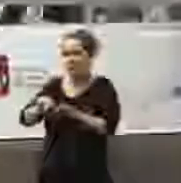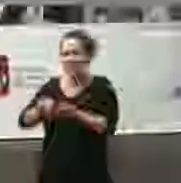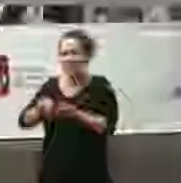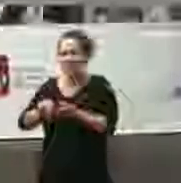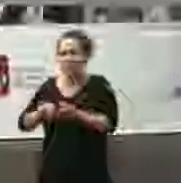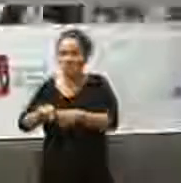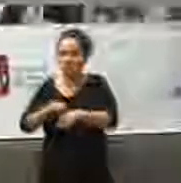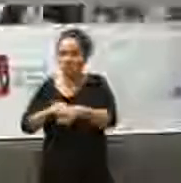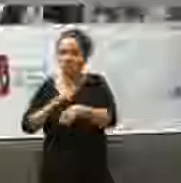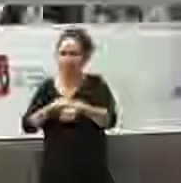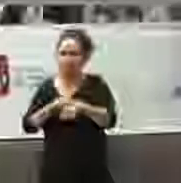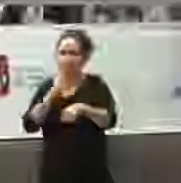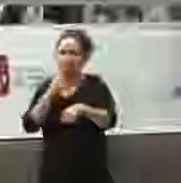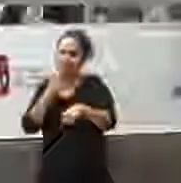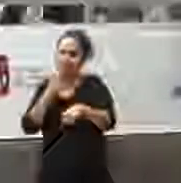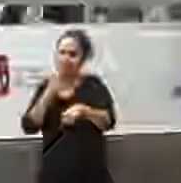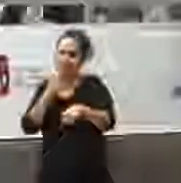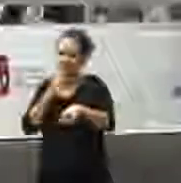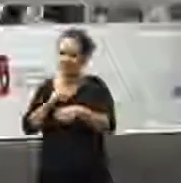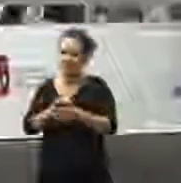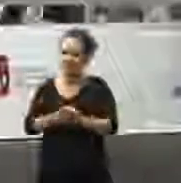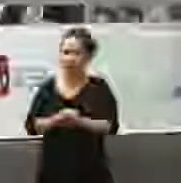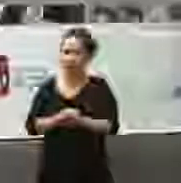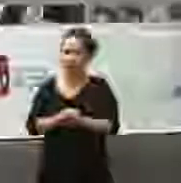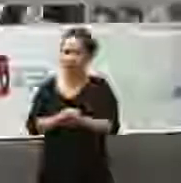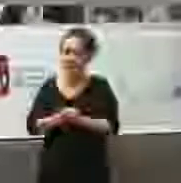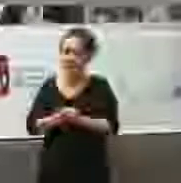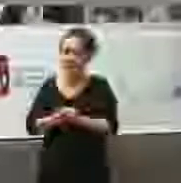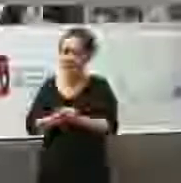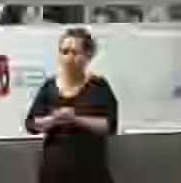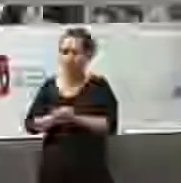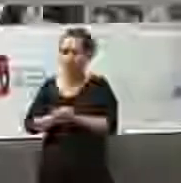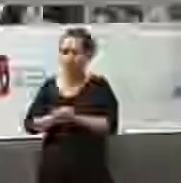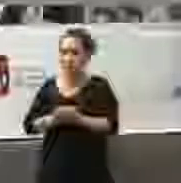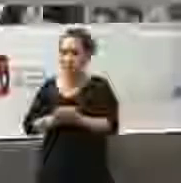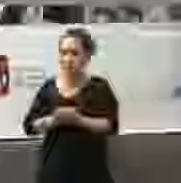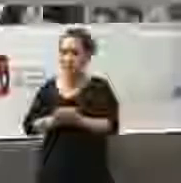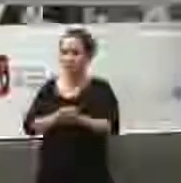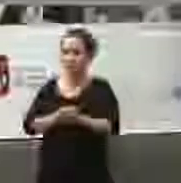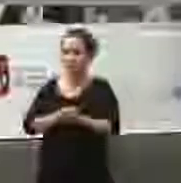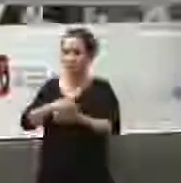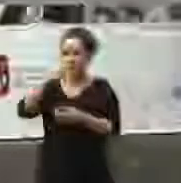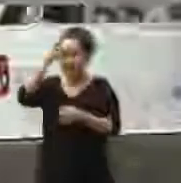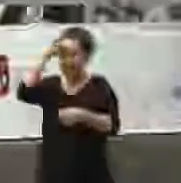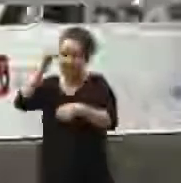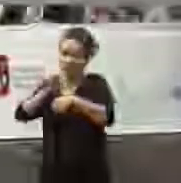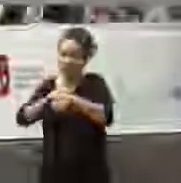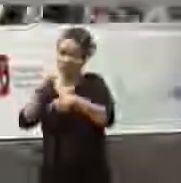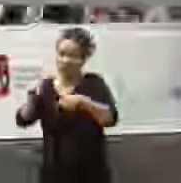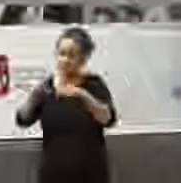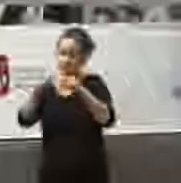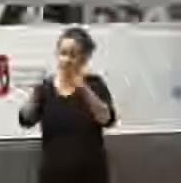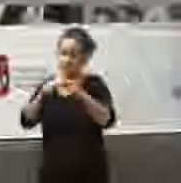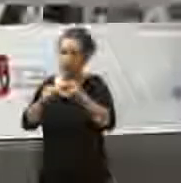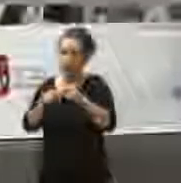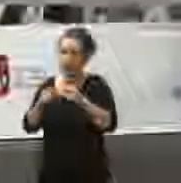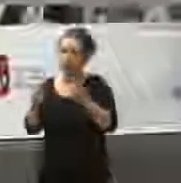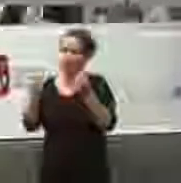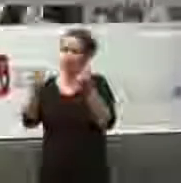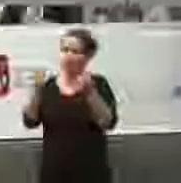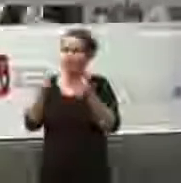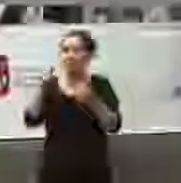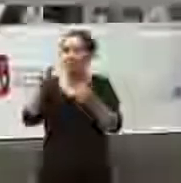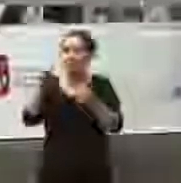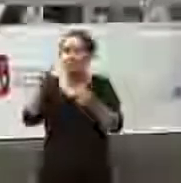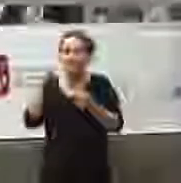recombinantes fator 9 recombinante para é para os parceiros e federal e esses fatores custam 1 milhão de reais